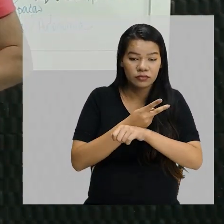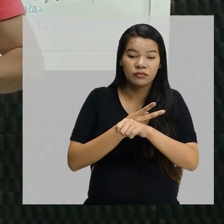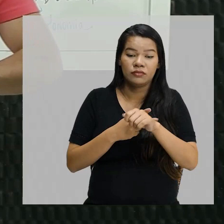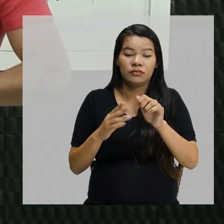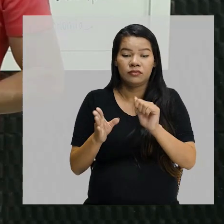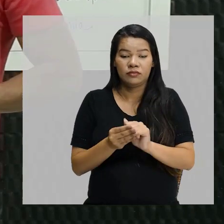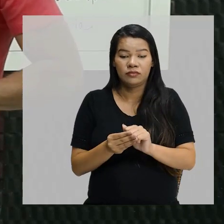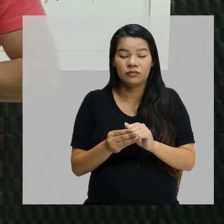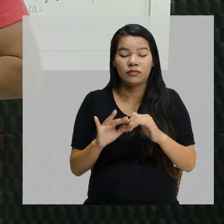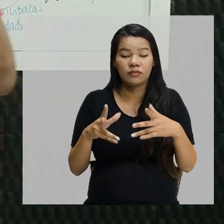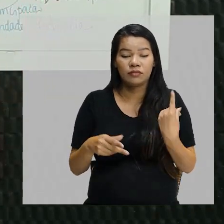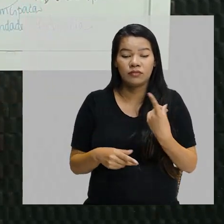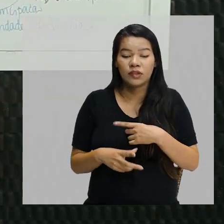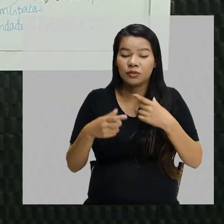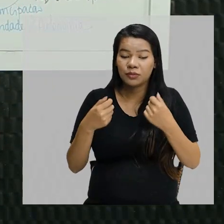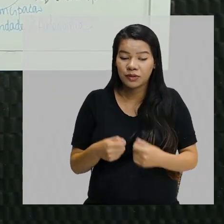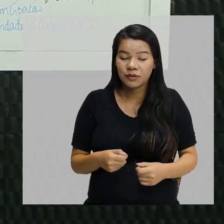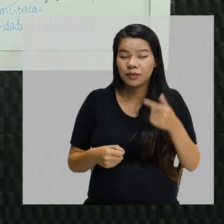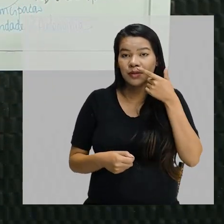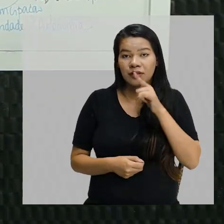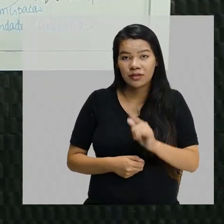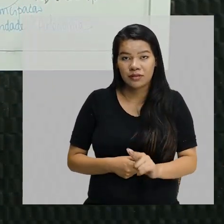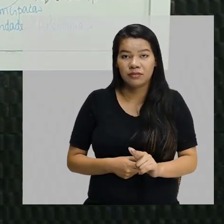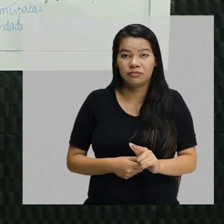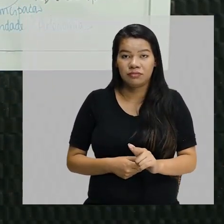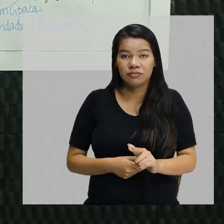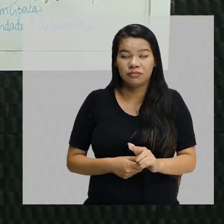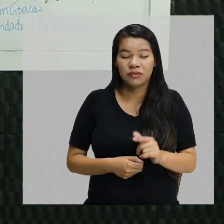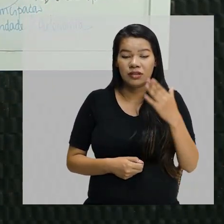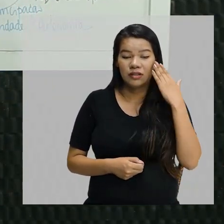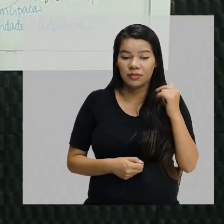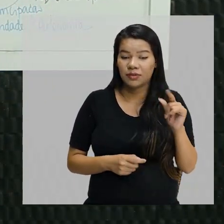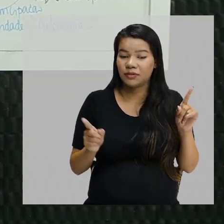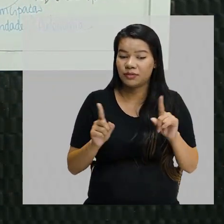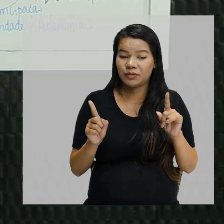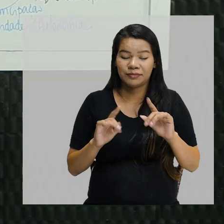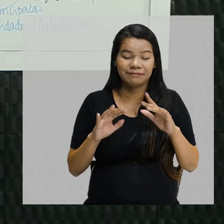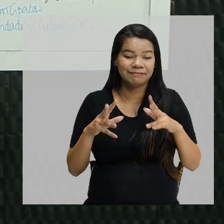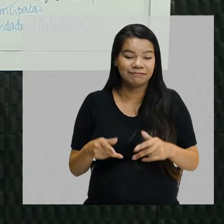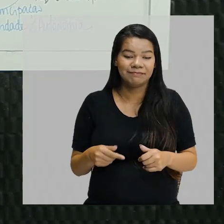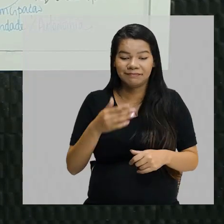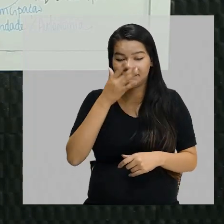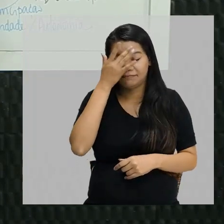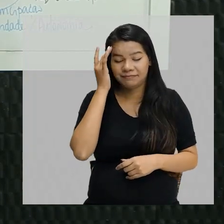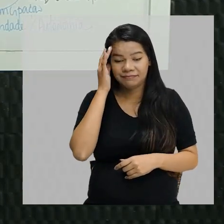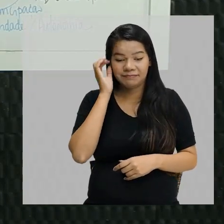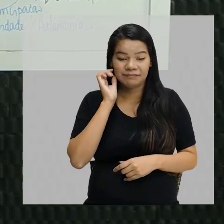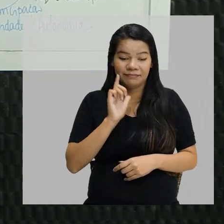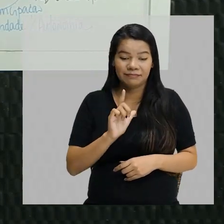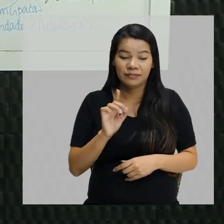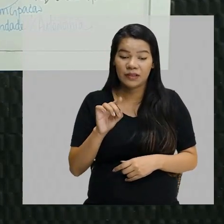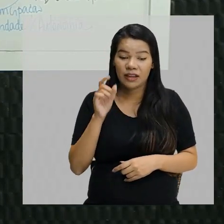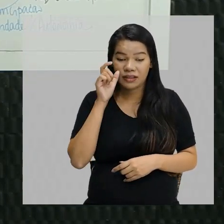todo mundo pode alcançar a sabedoria nem todo mundo consegue tá e deixa eu te falar uma coisa interessante